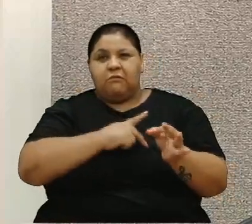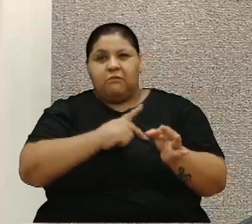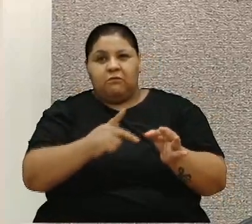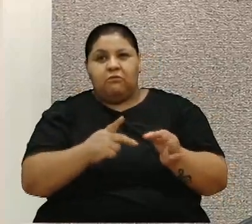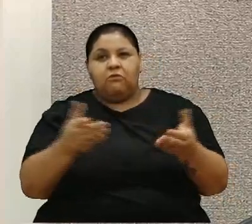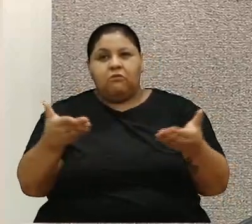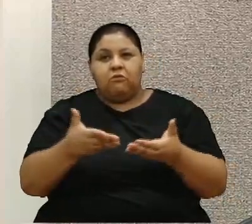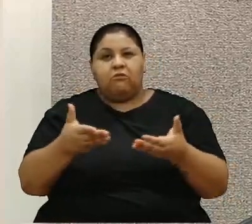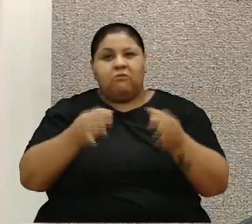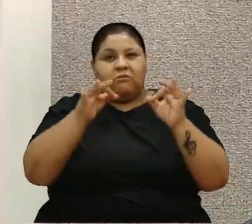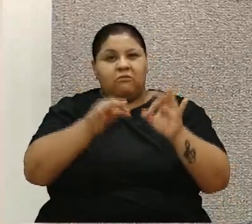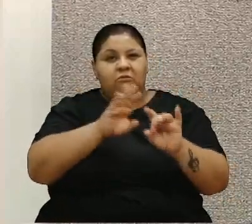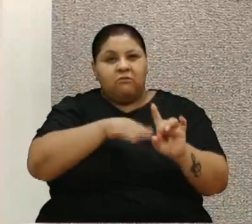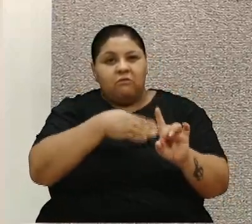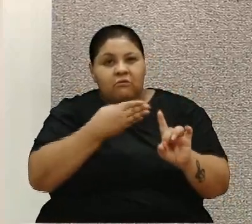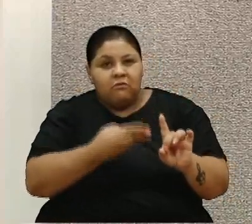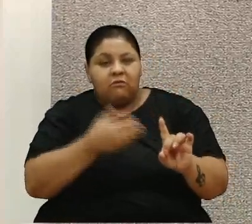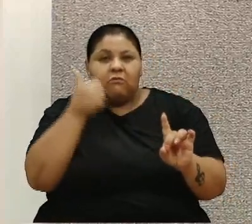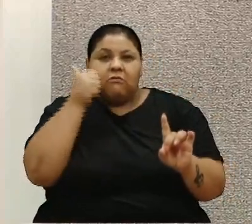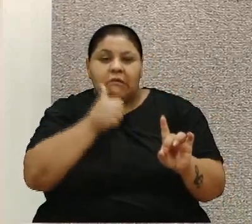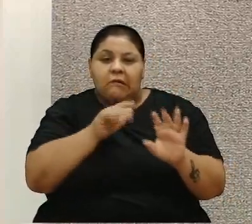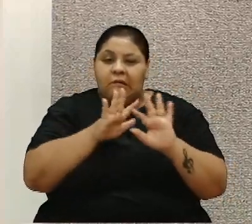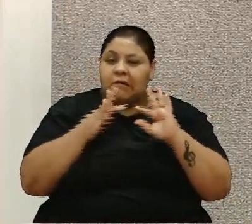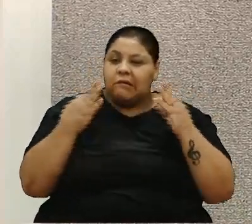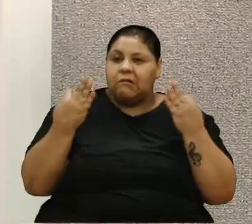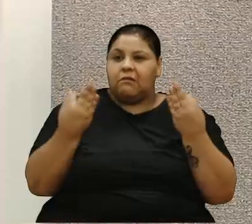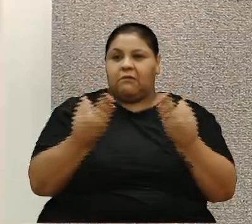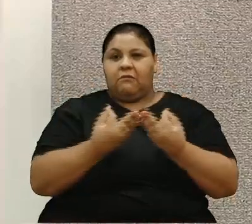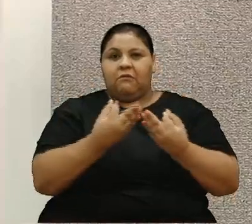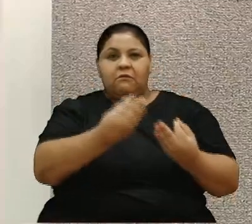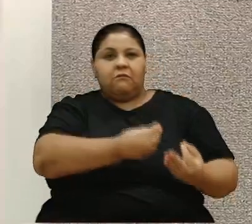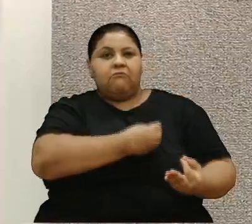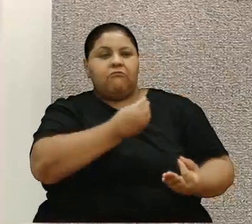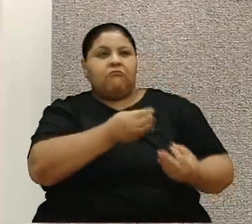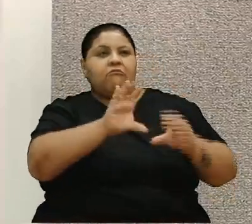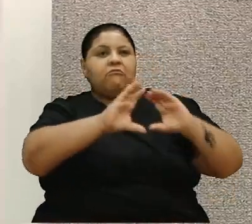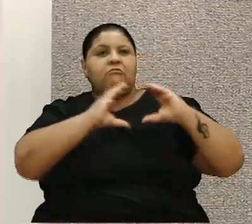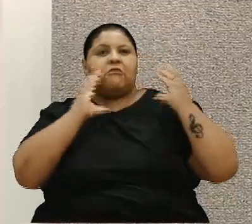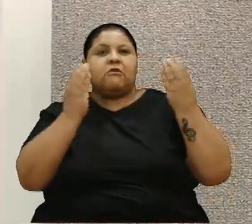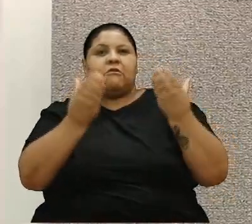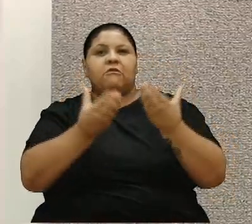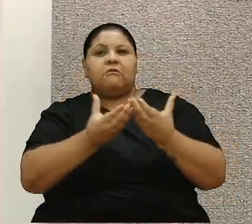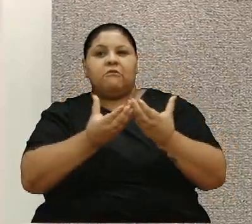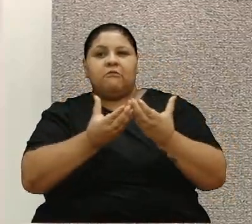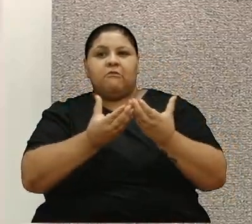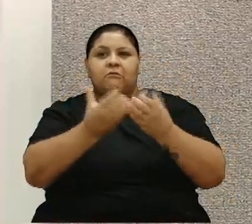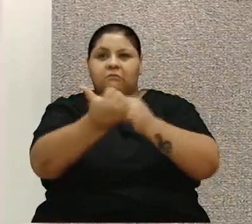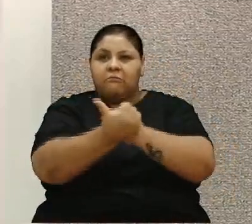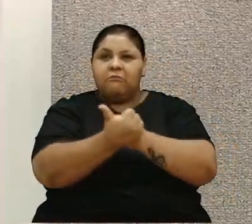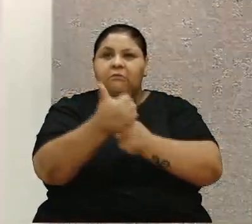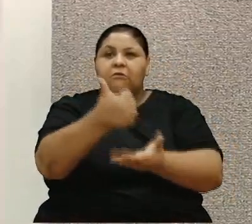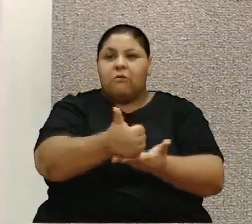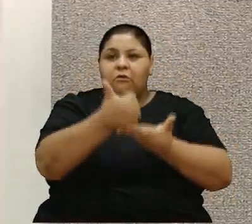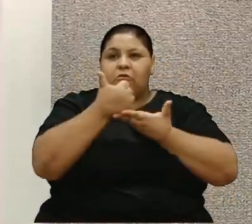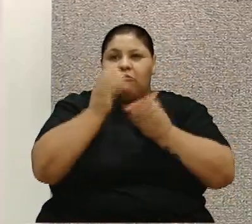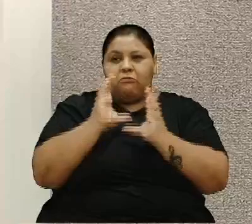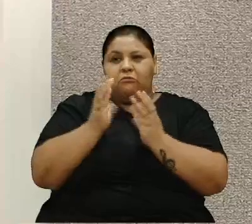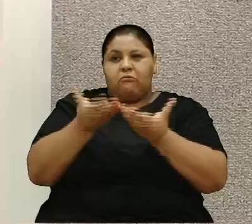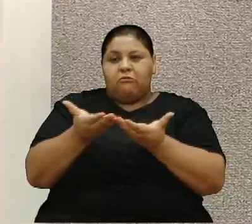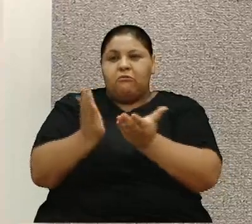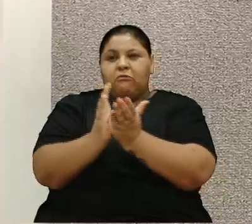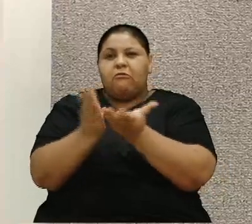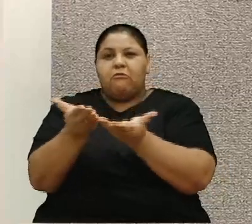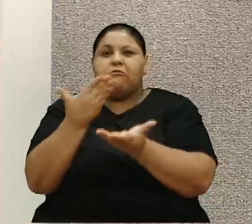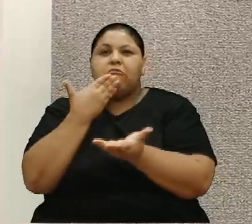tratar de justa homenagem a esta grande mulher de família e que viveu pela comunidade, espero contar com o apoio integral desta comissão, deferindo, então,